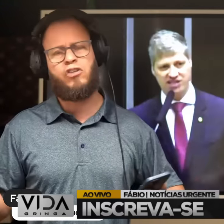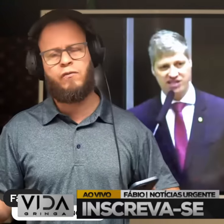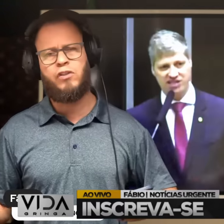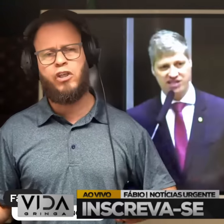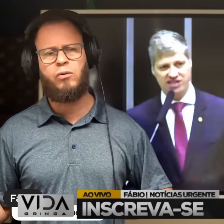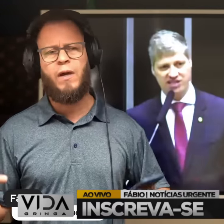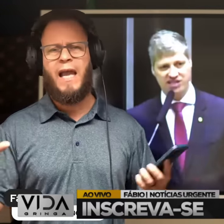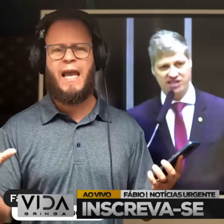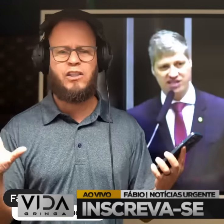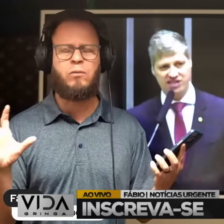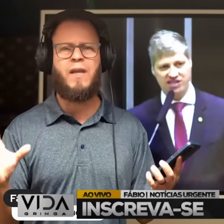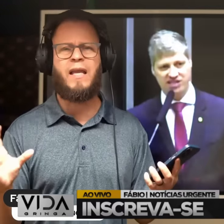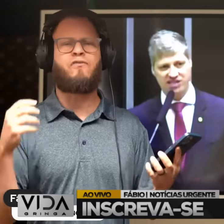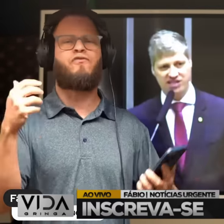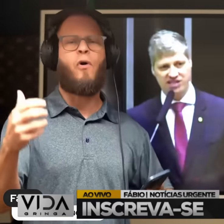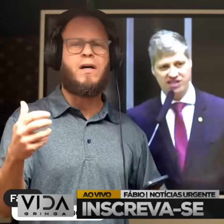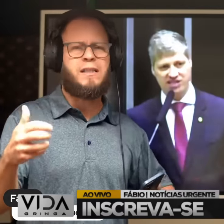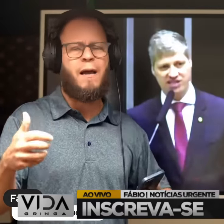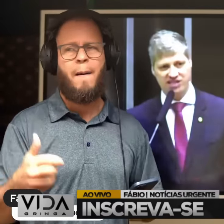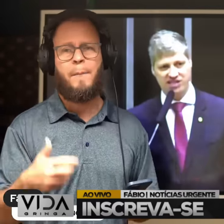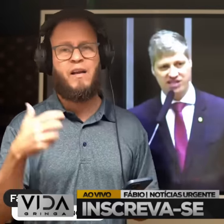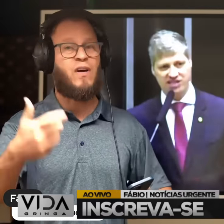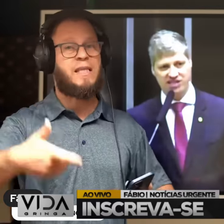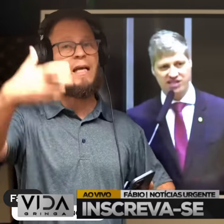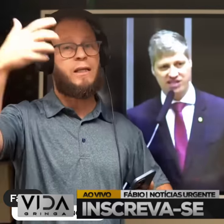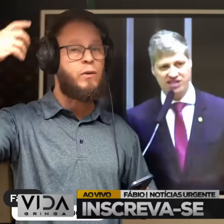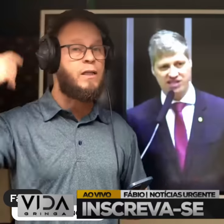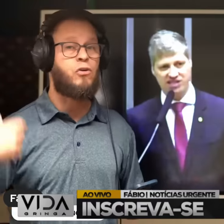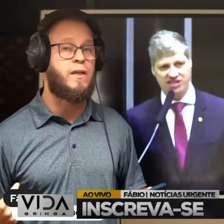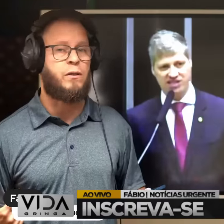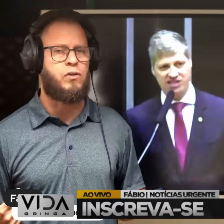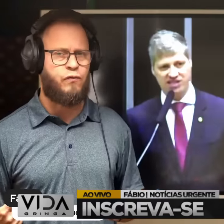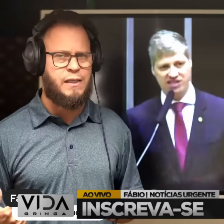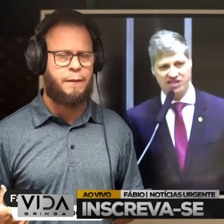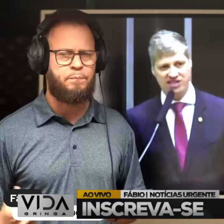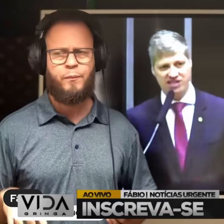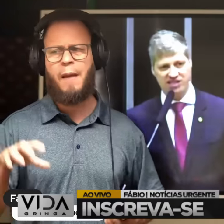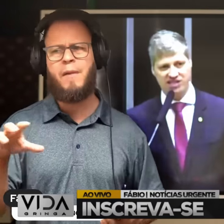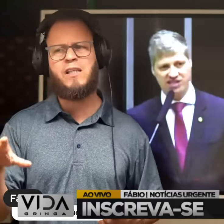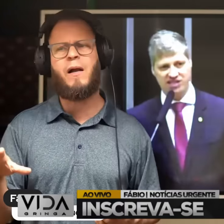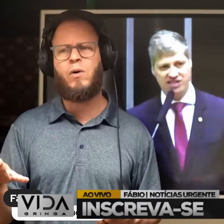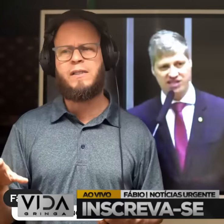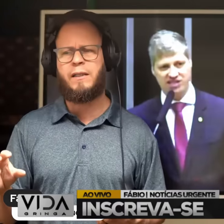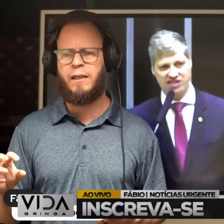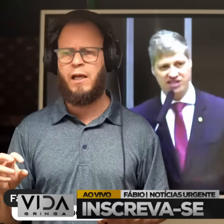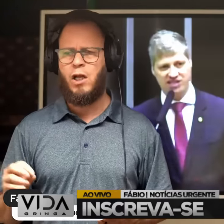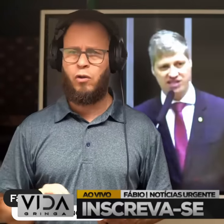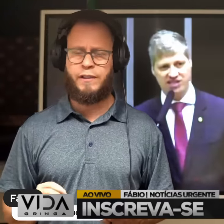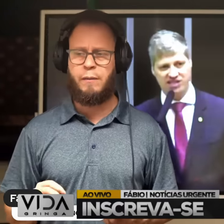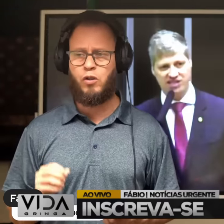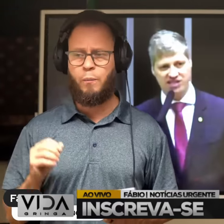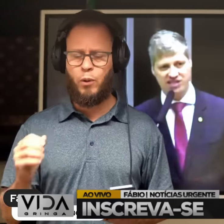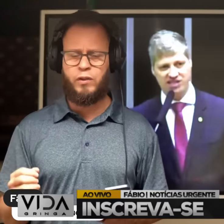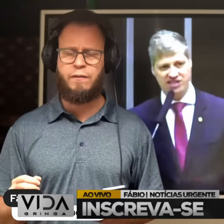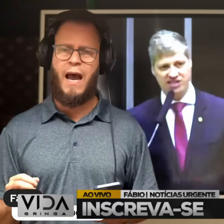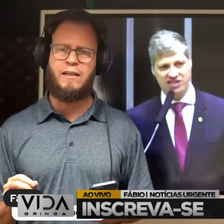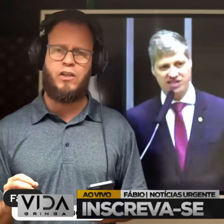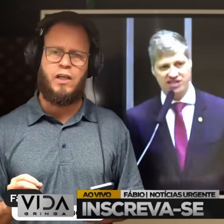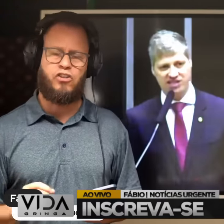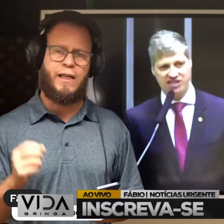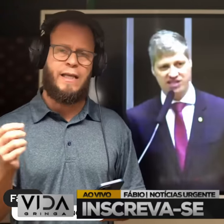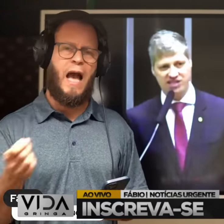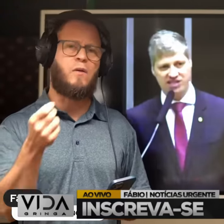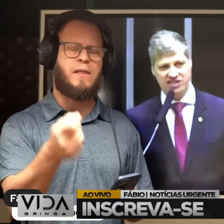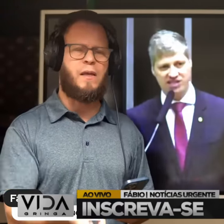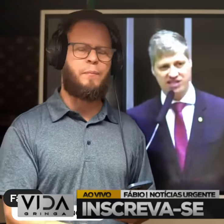se dividindo, eles não têm a força para fazer aquilo que eles gostariam de fazer. A mesma coisa aqui. Nós temos a oportunidade